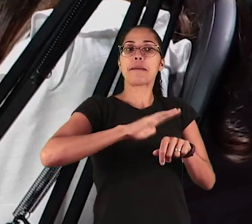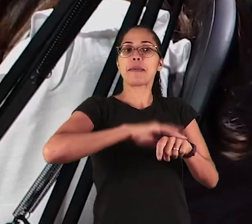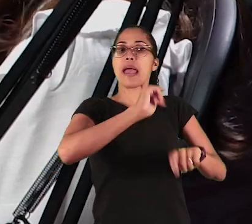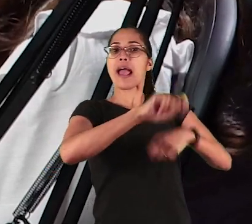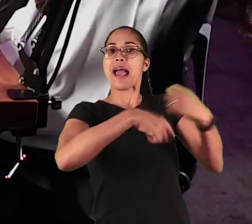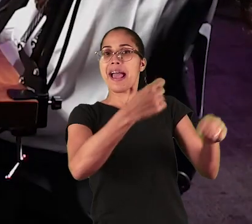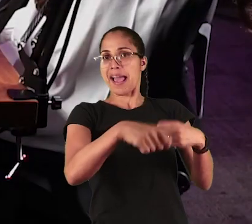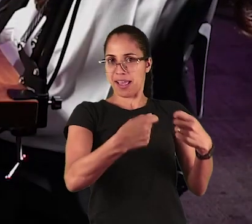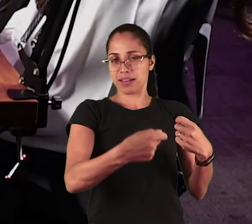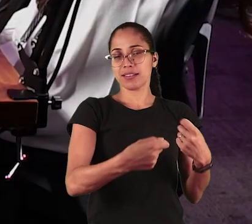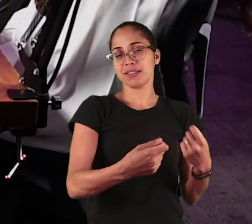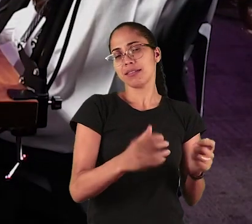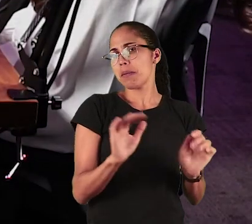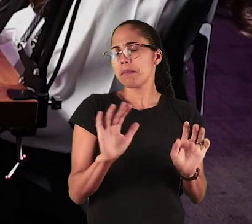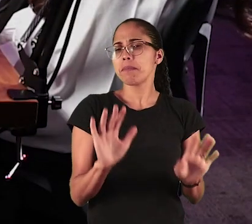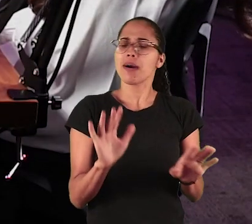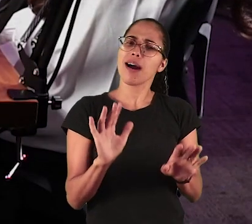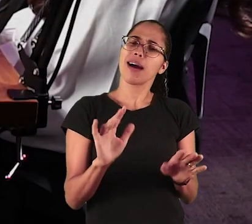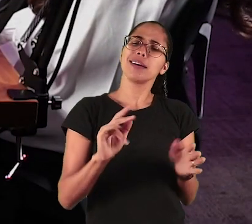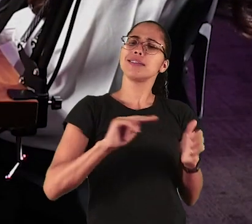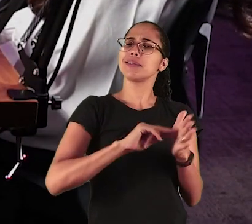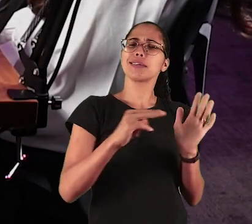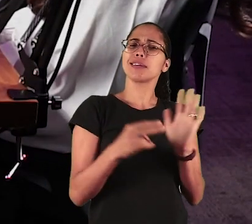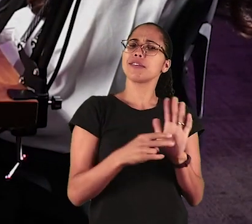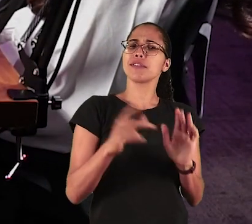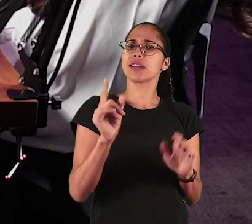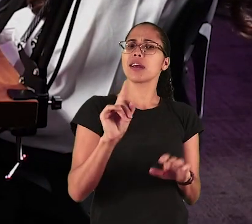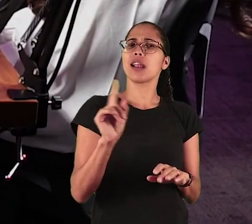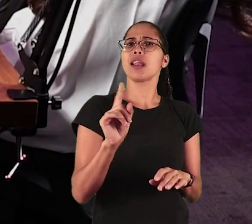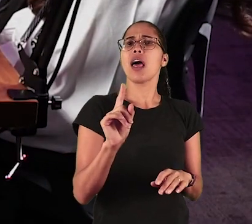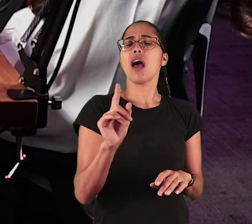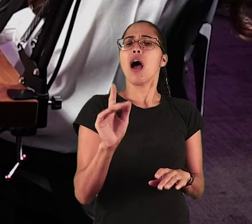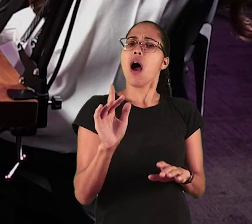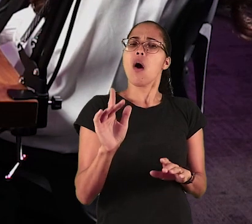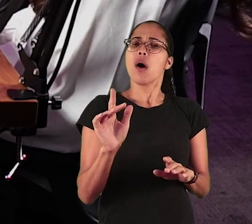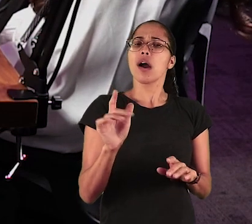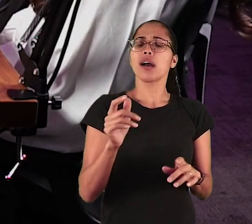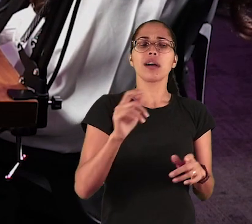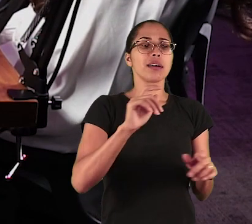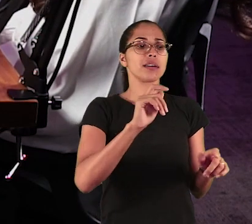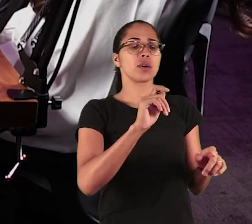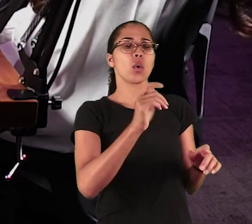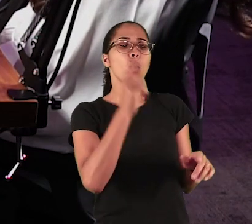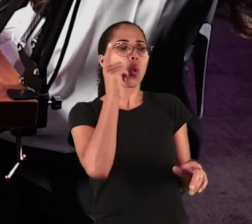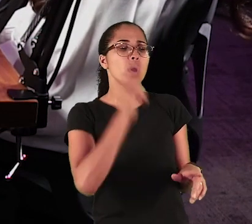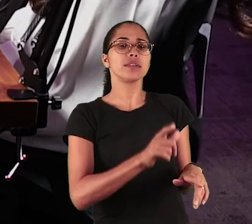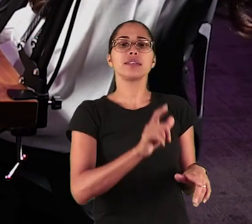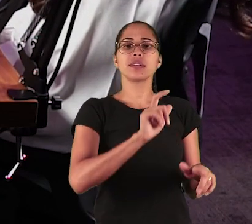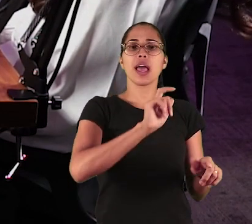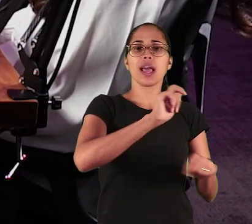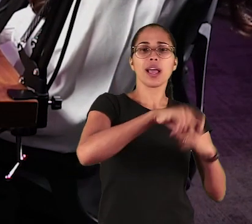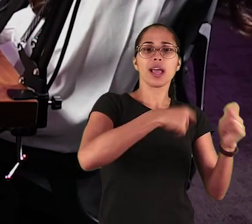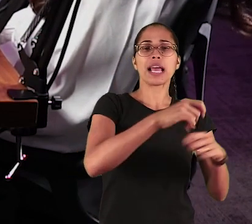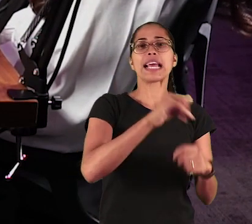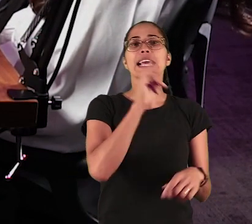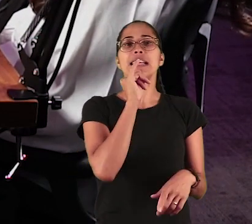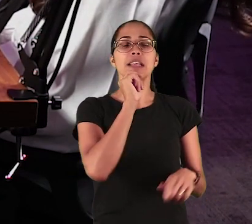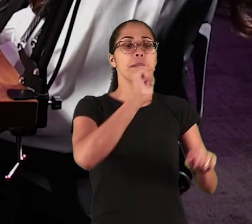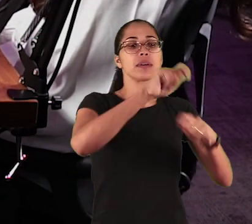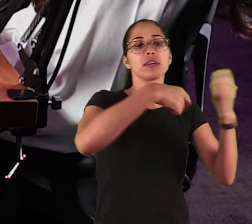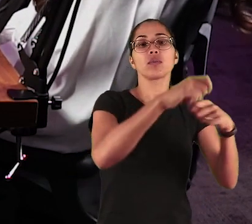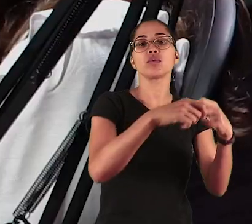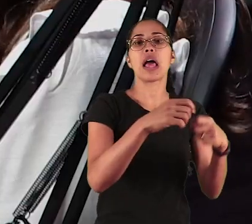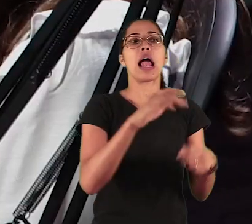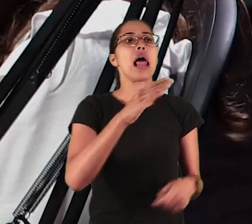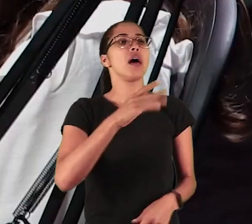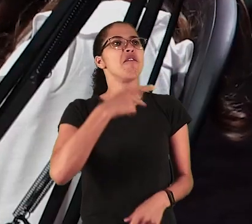fato dela não é para você não significa que você vai conseguir excelentes negociações que não necessariamente negociar é quem fala mais alto